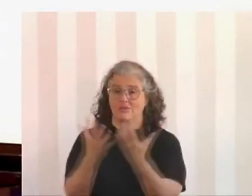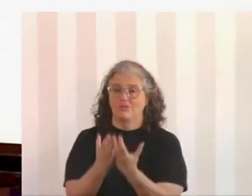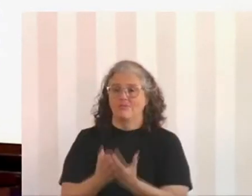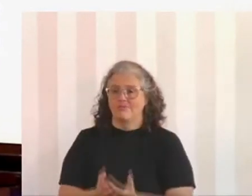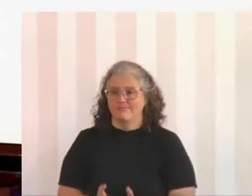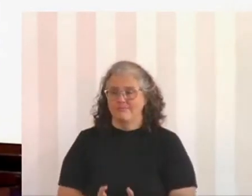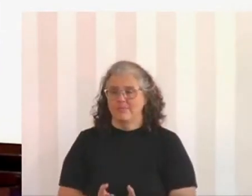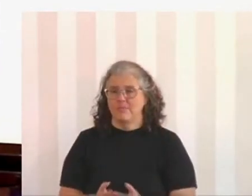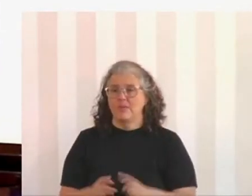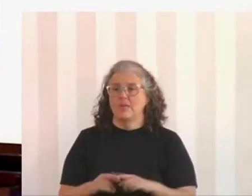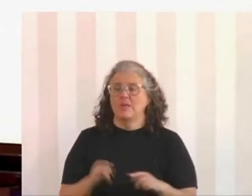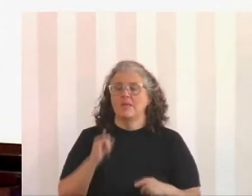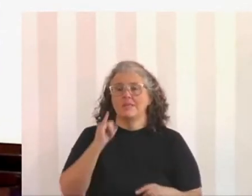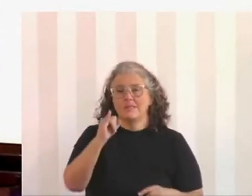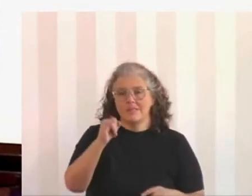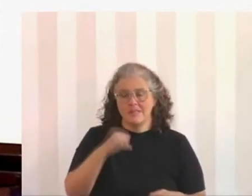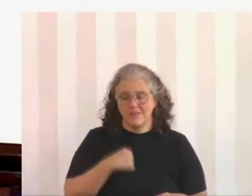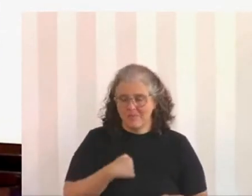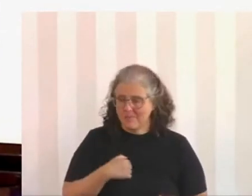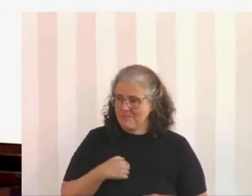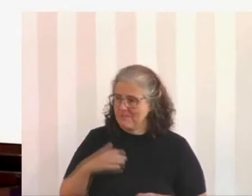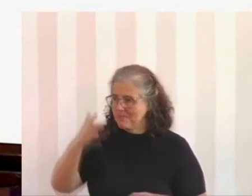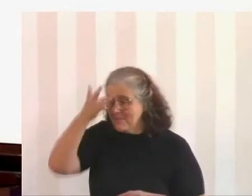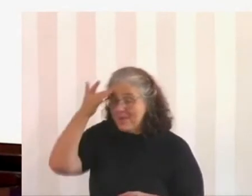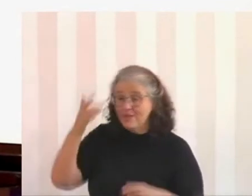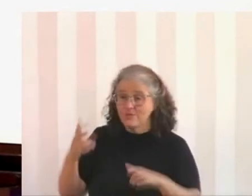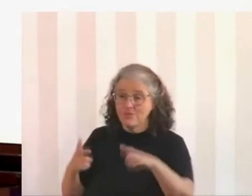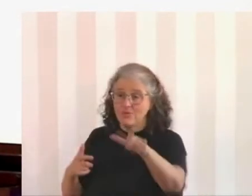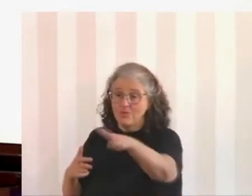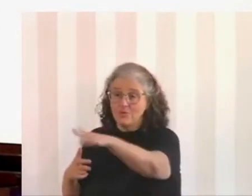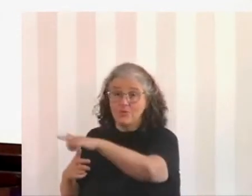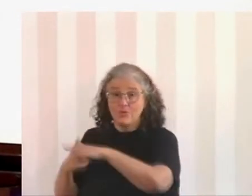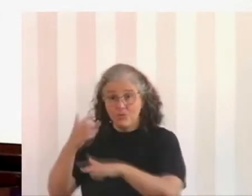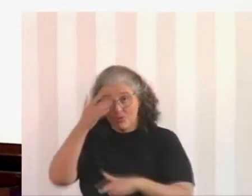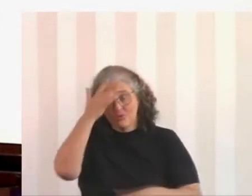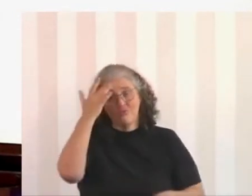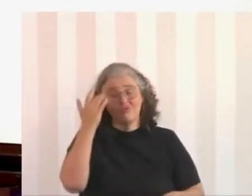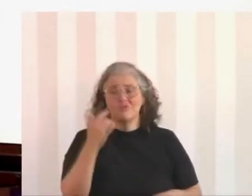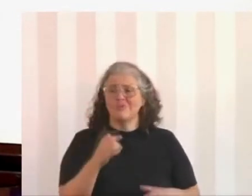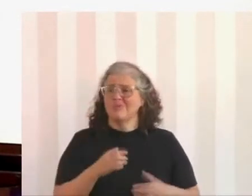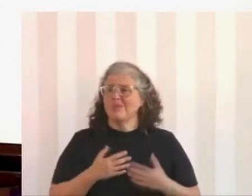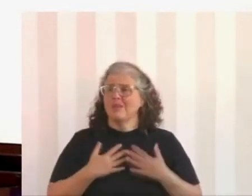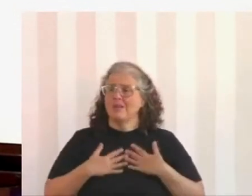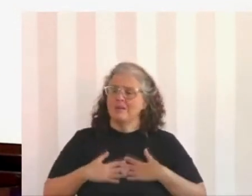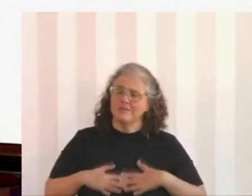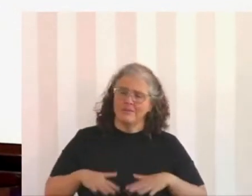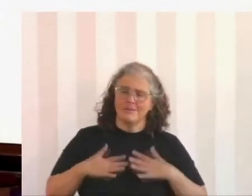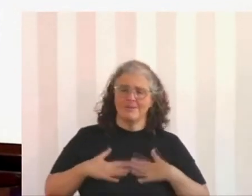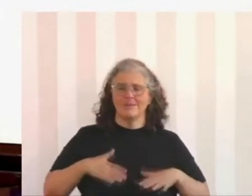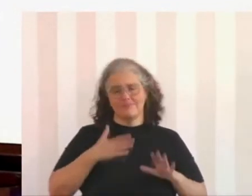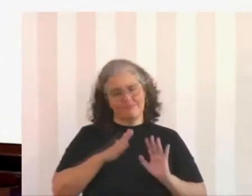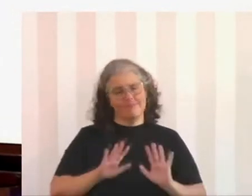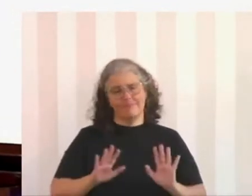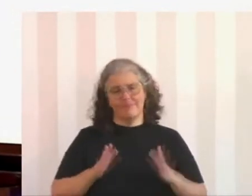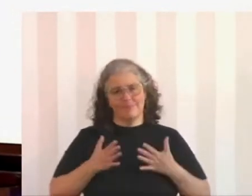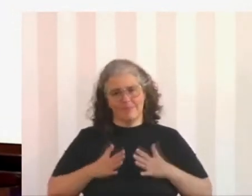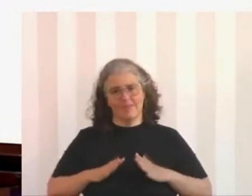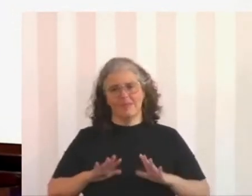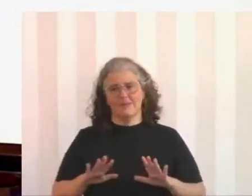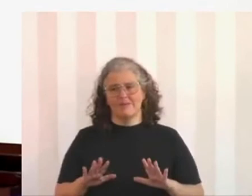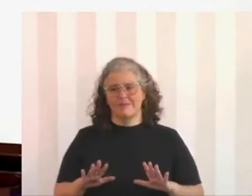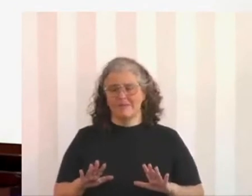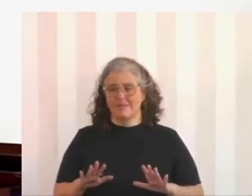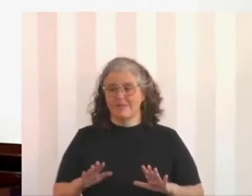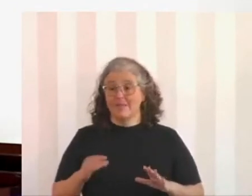cansaço é aliviado, porque quem alivia o meu cansaço é o meu próprio Cristo. E quando eu coloco